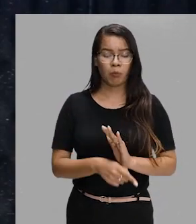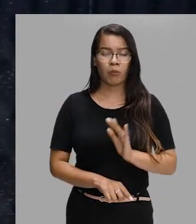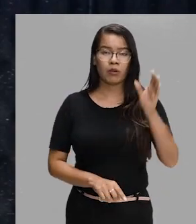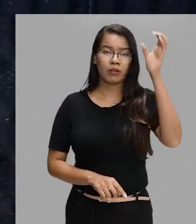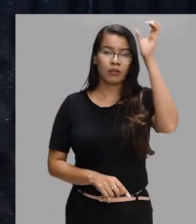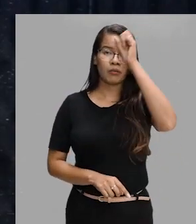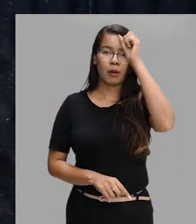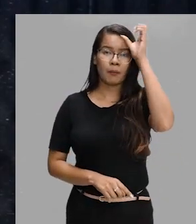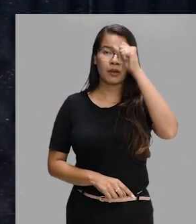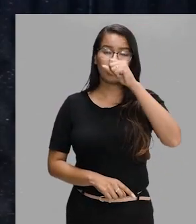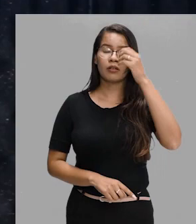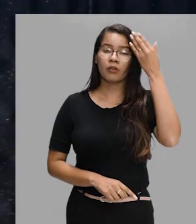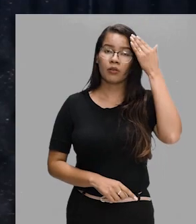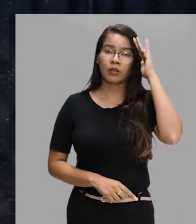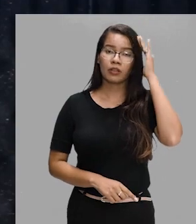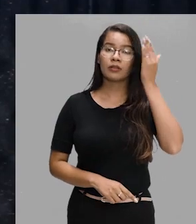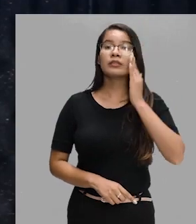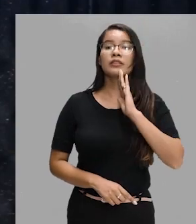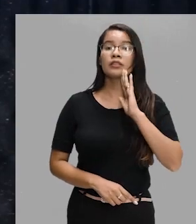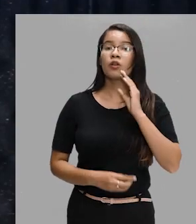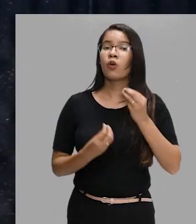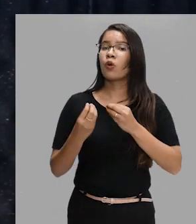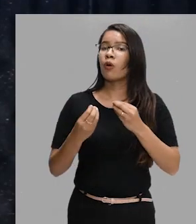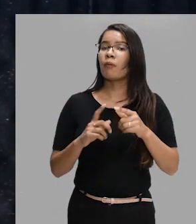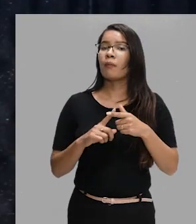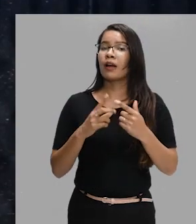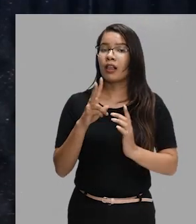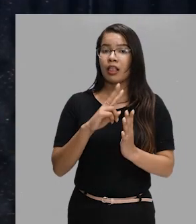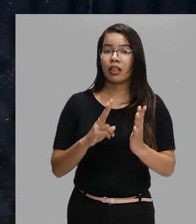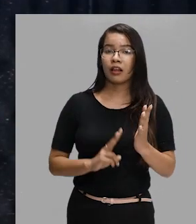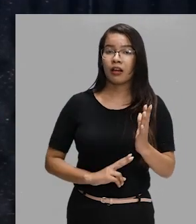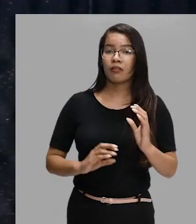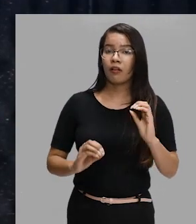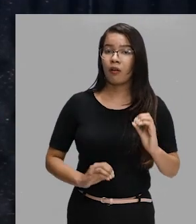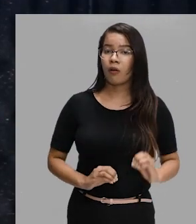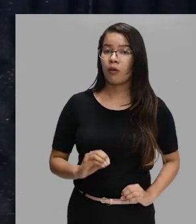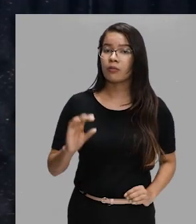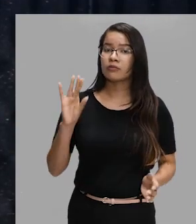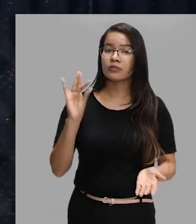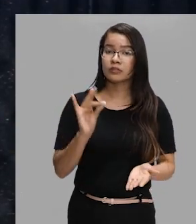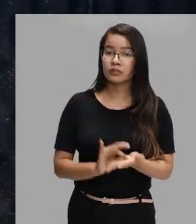nosso entendimento lendo as obras, tá? Não só os resumos. Vamos continuar.